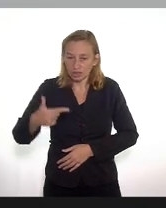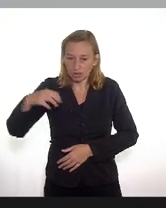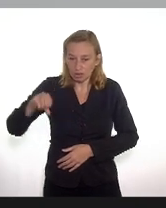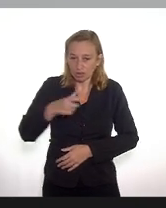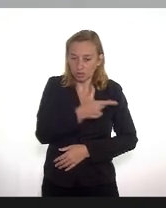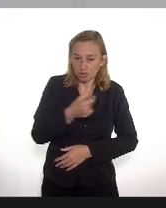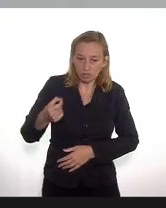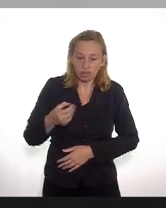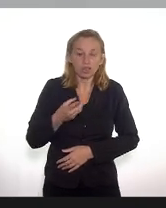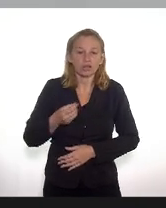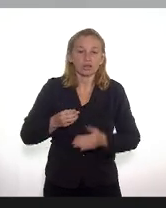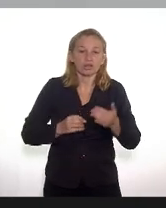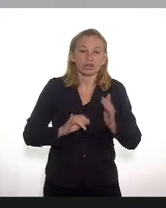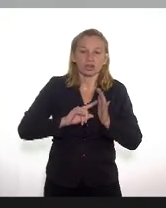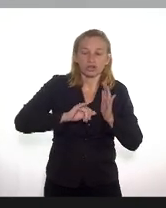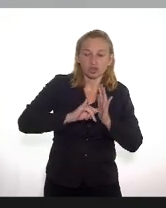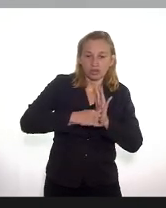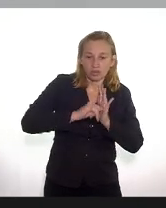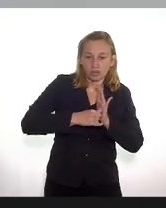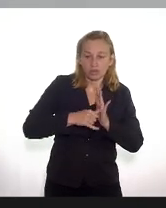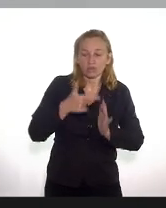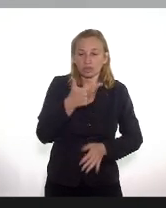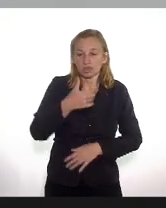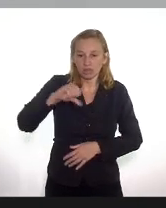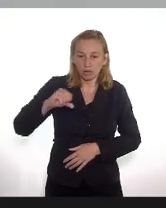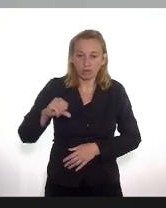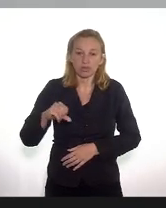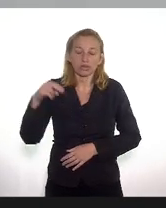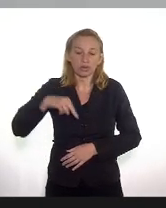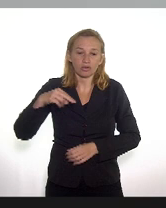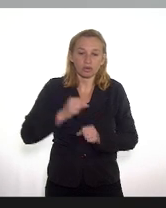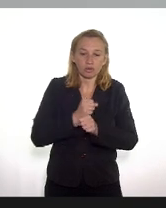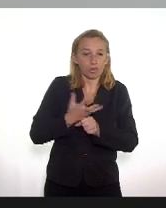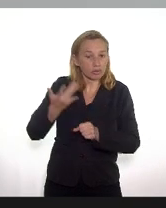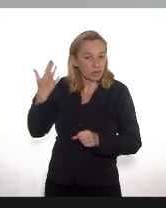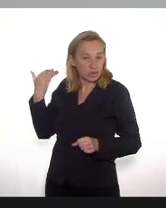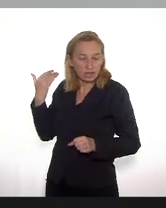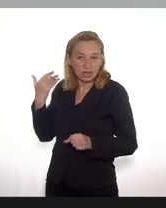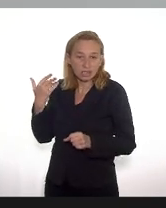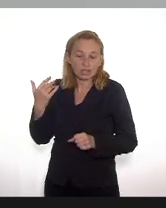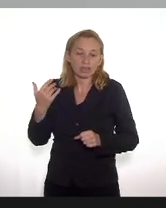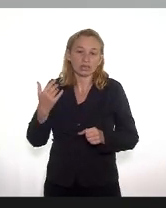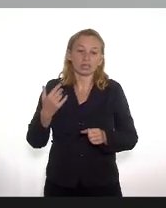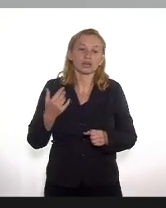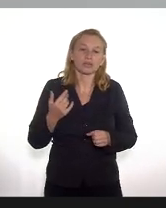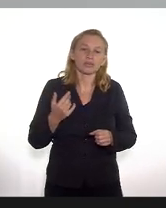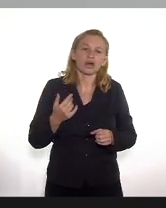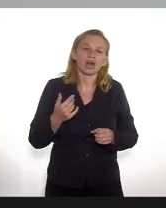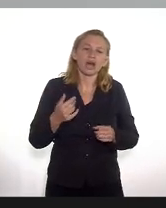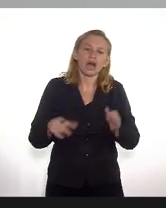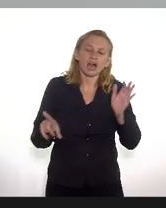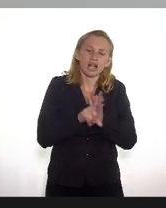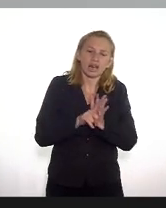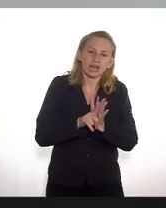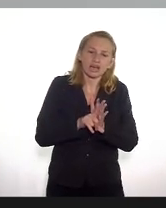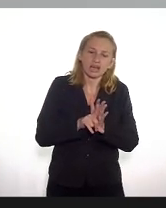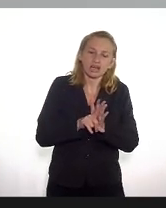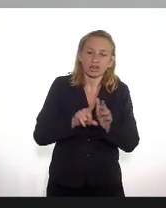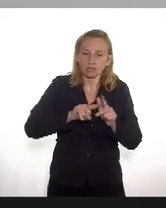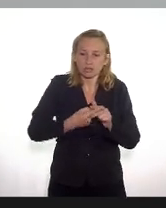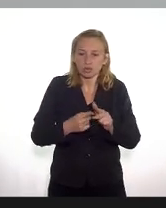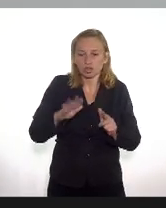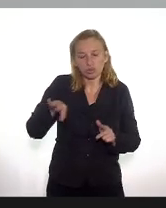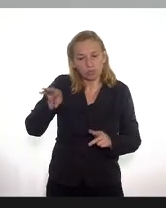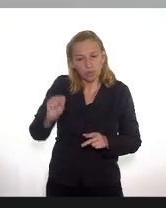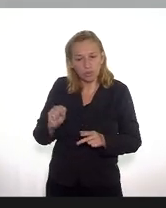foi publicado no Diário Oficial de 19 de novembro do ano passado, né, que modifica a lei de bolsas da Fundação CCEG,